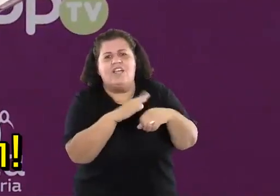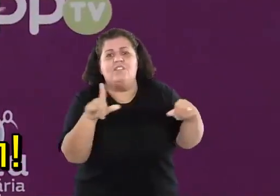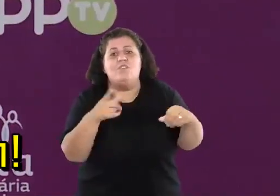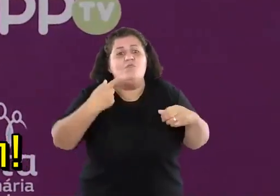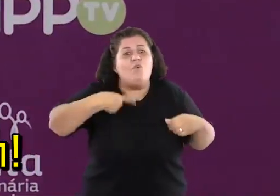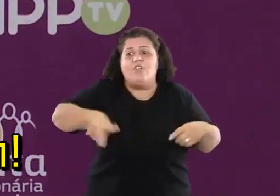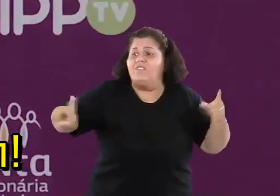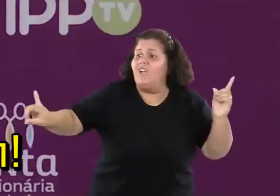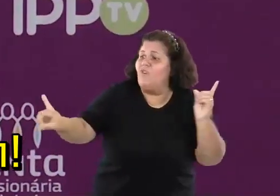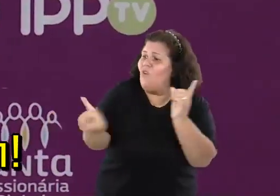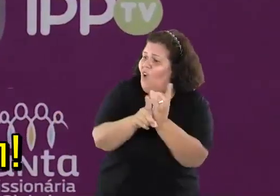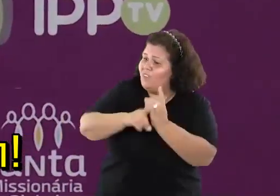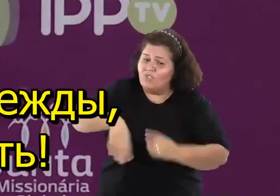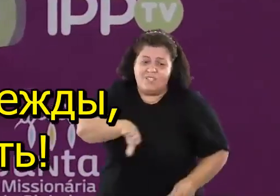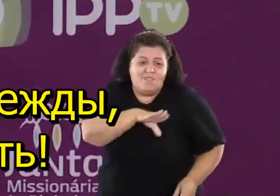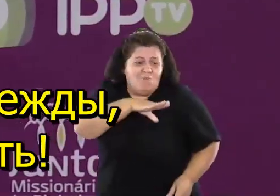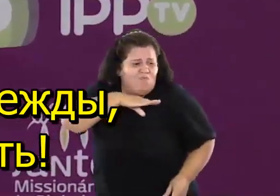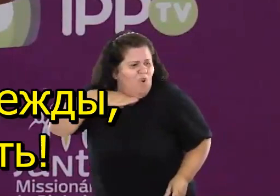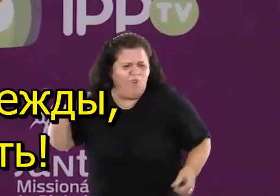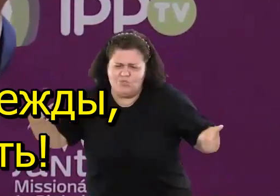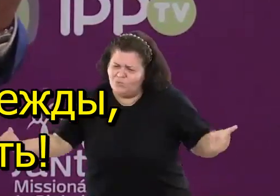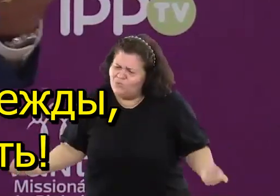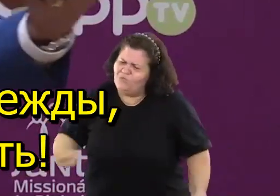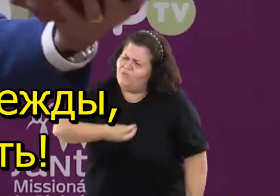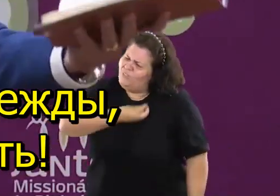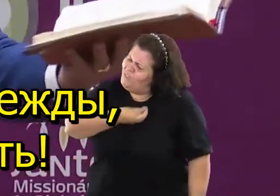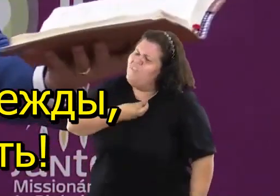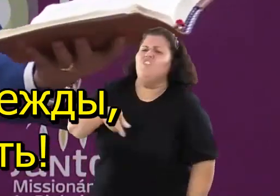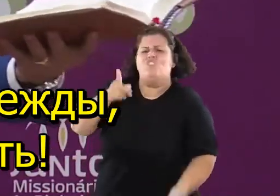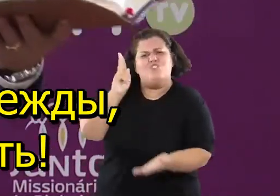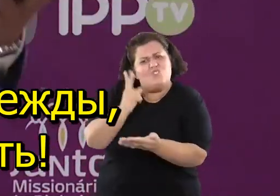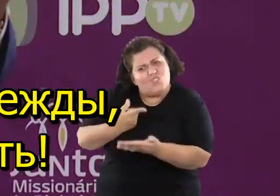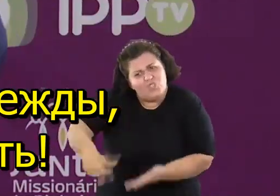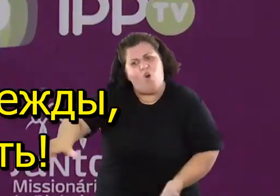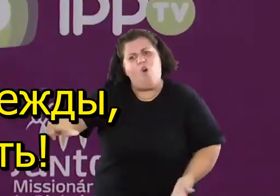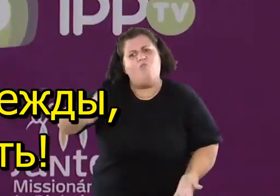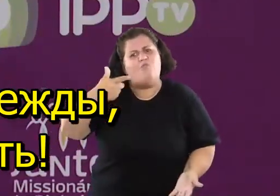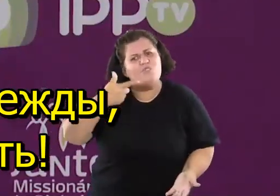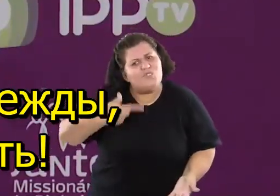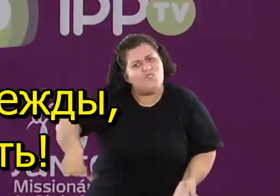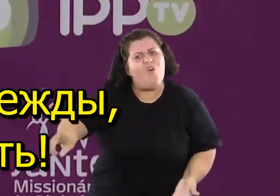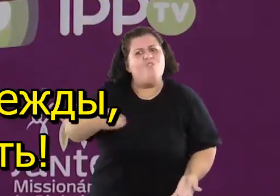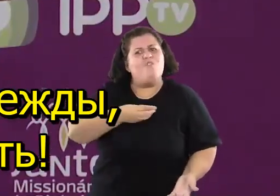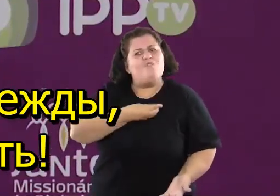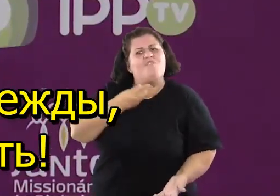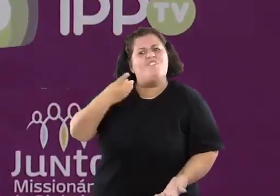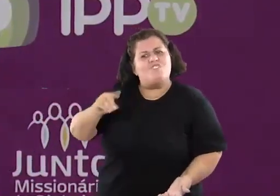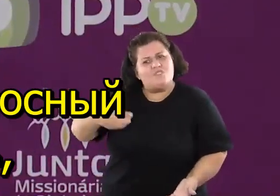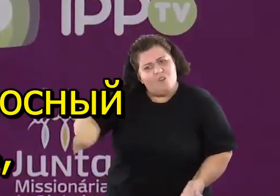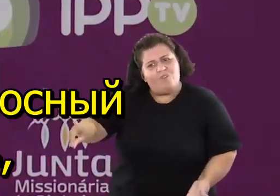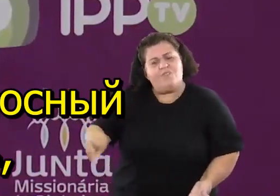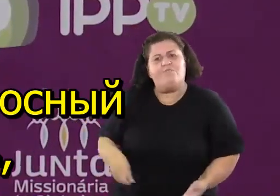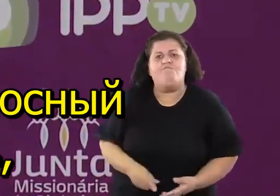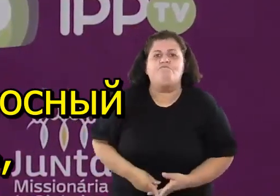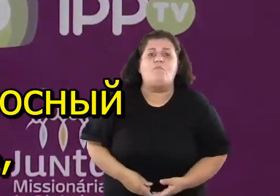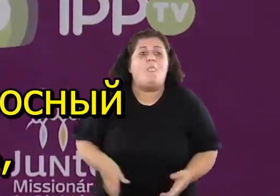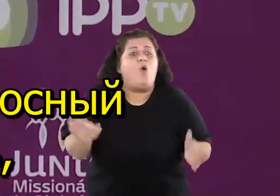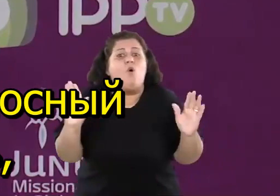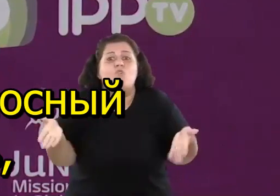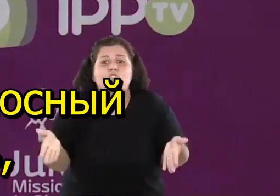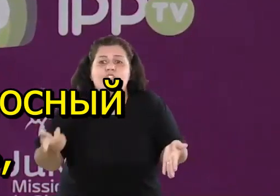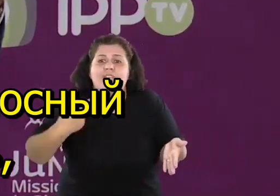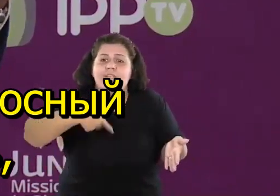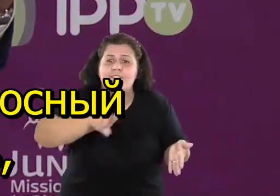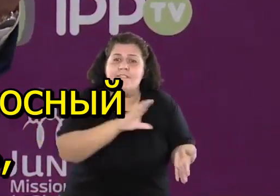aquele que estava morto revive, aquele que não tinha esperança nenhuma encontra razão para a vida. Hoje,